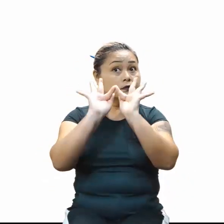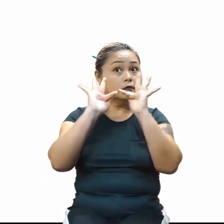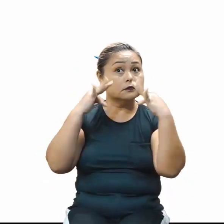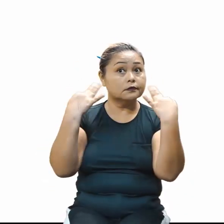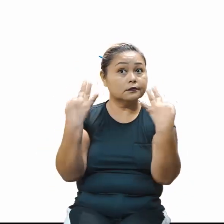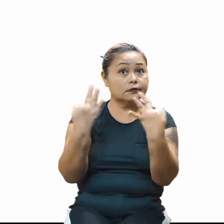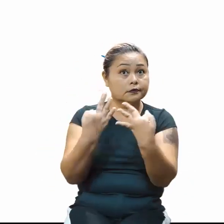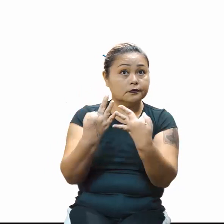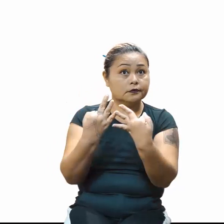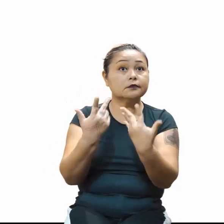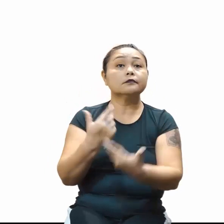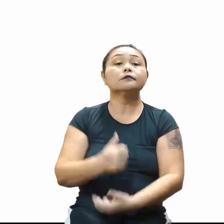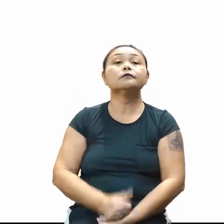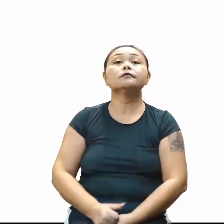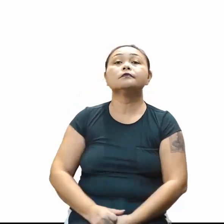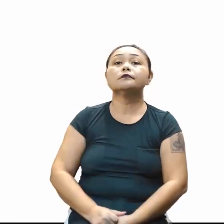família.